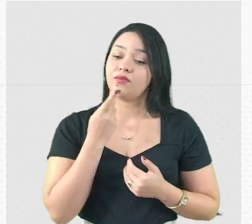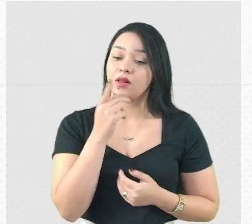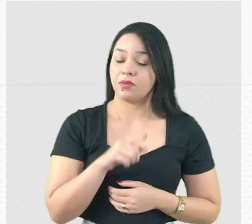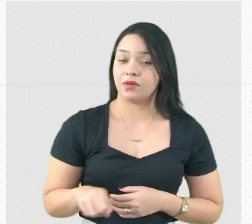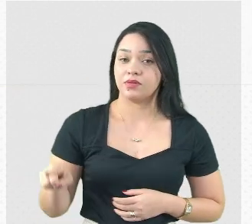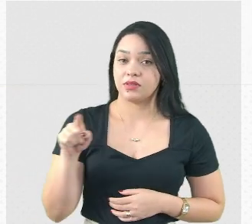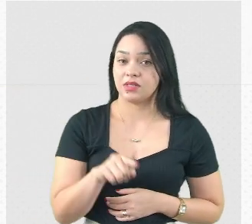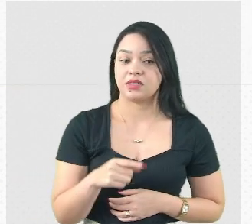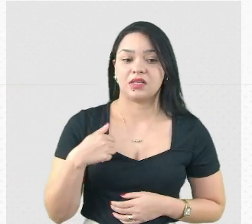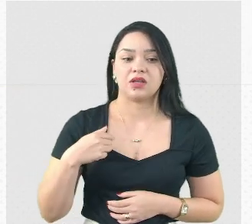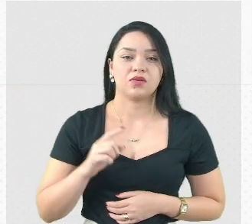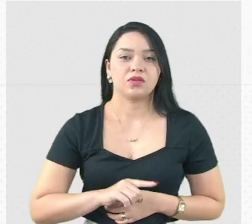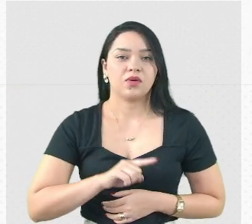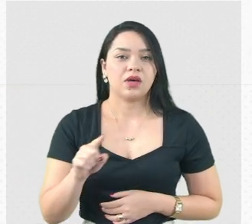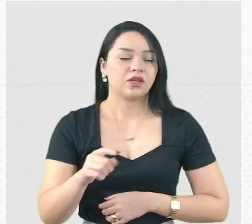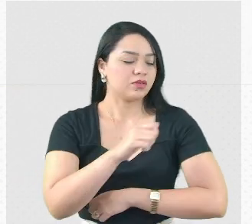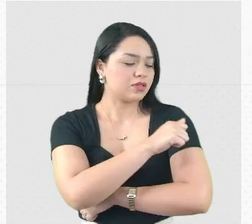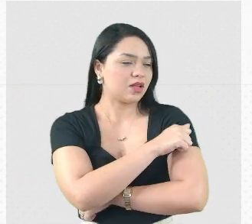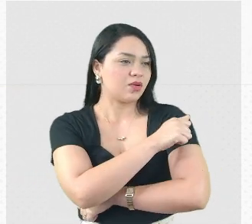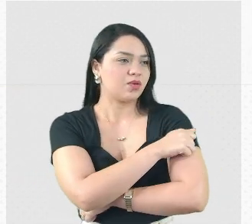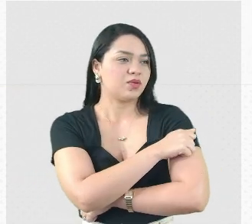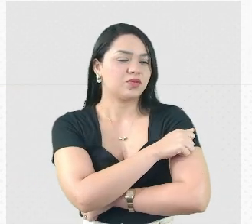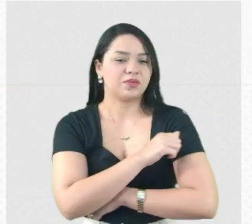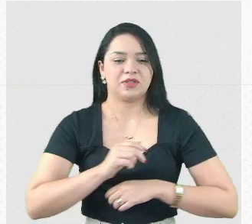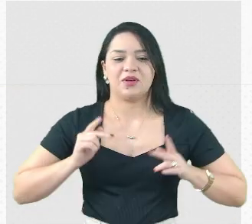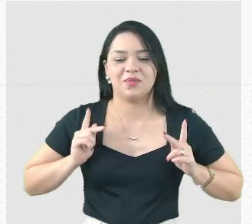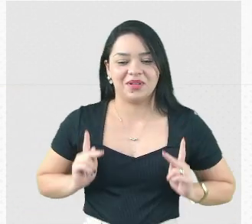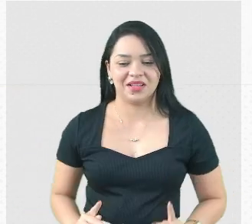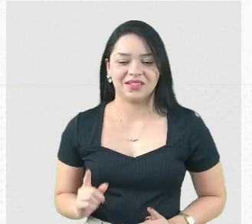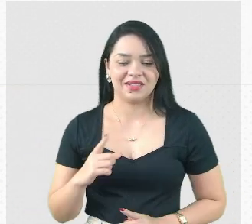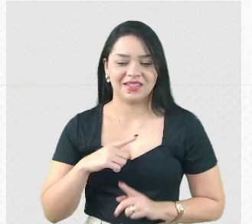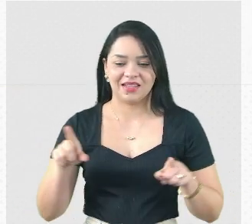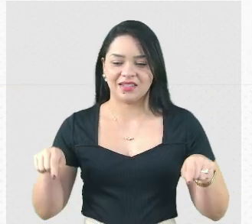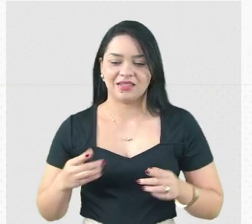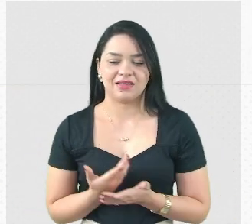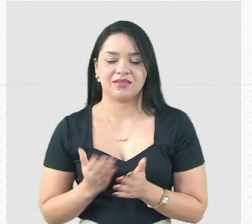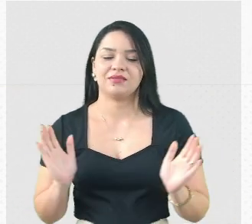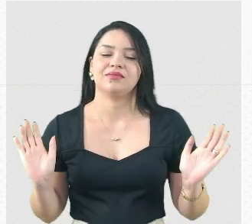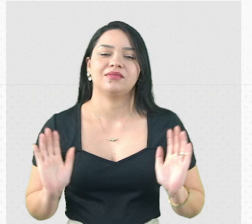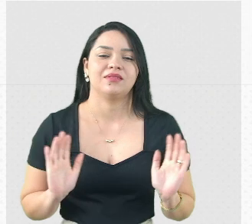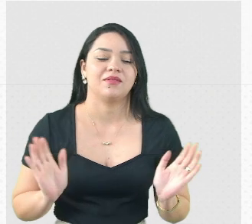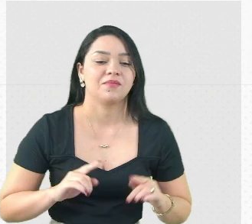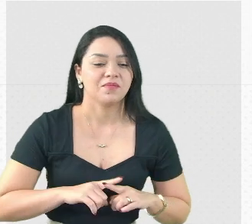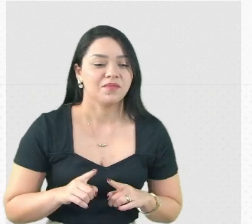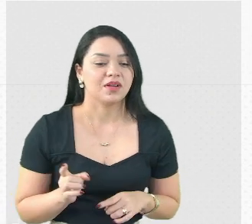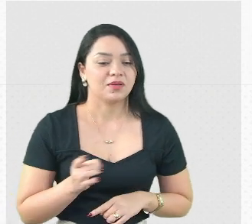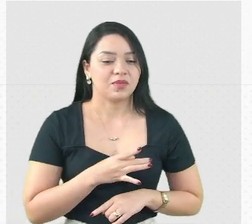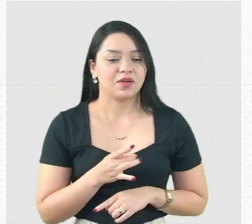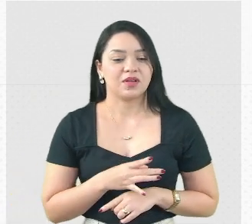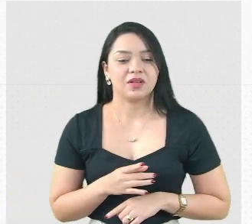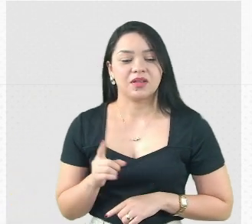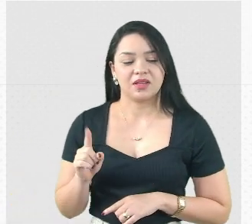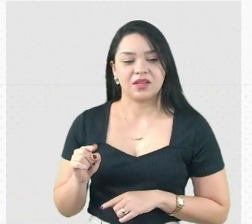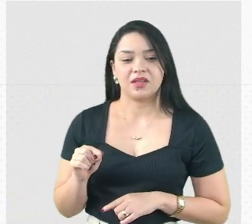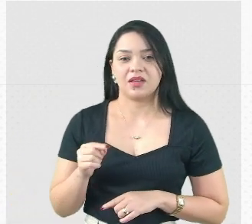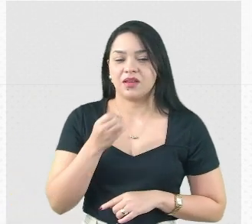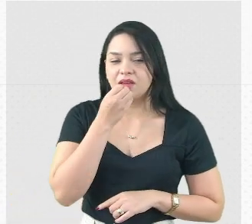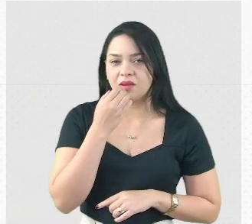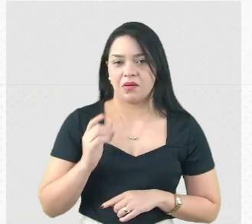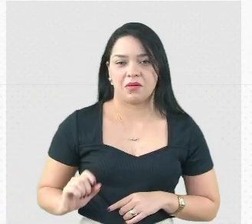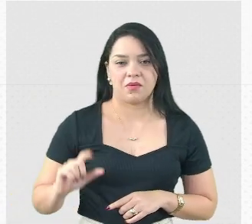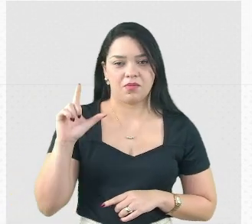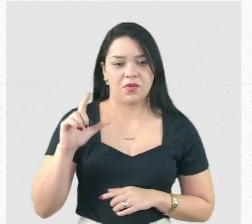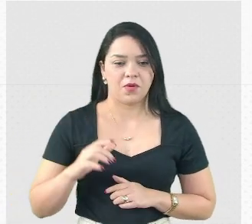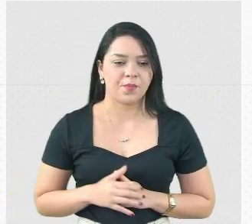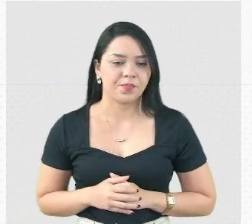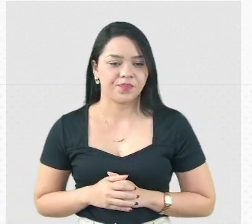vocês, eu não era dos alunos mais comportadinhos que tinham na minha turma, não. Mas meu rendimento escolar era altíssimo.